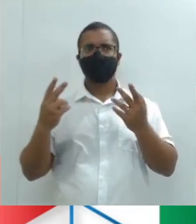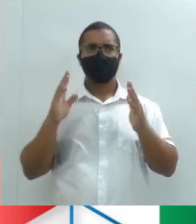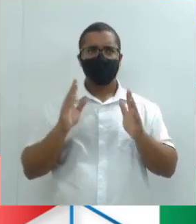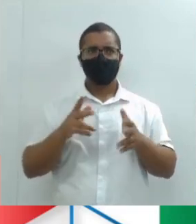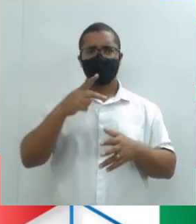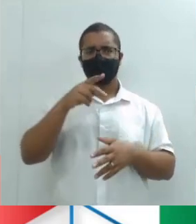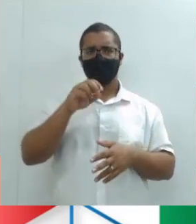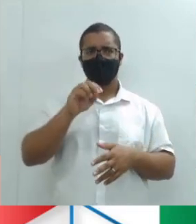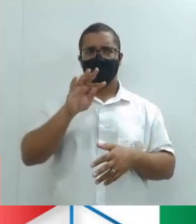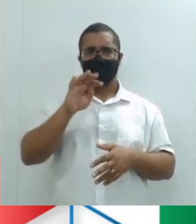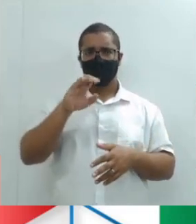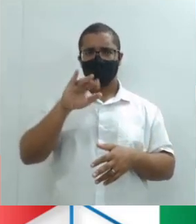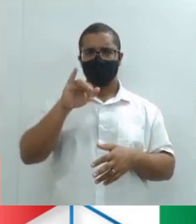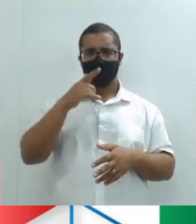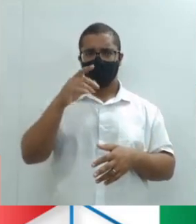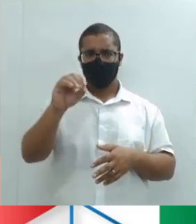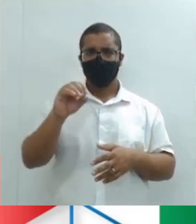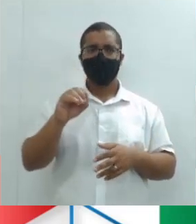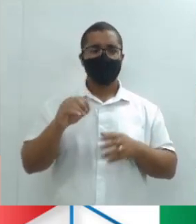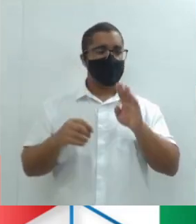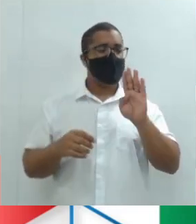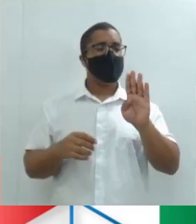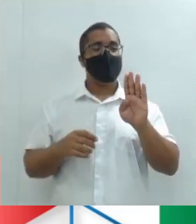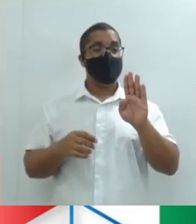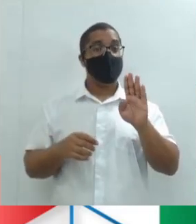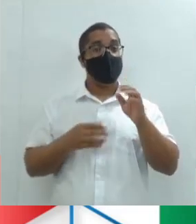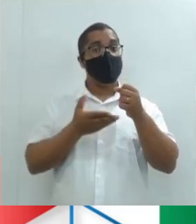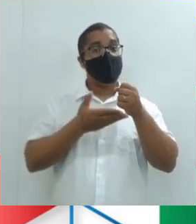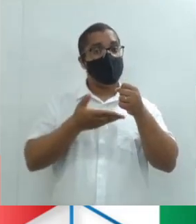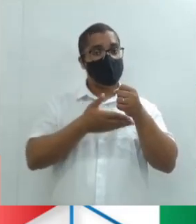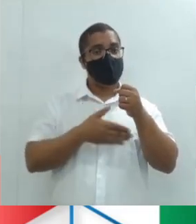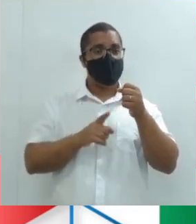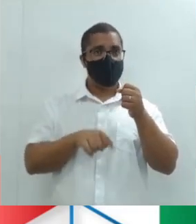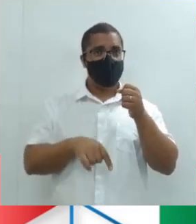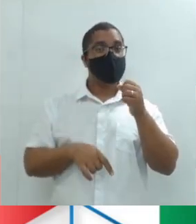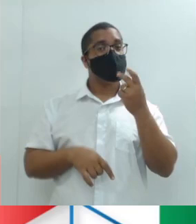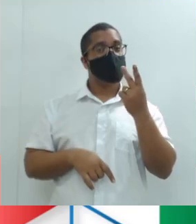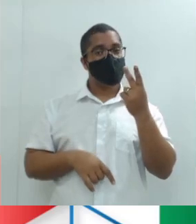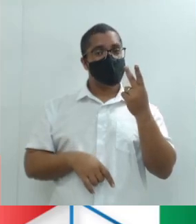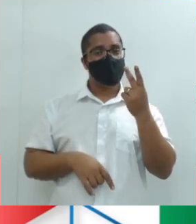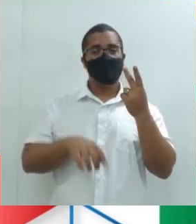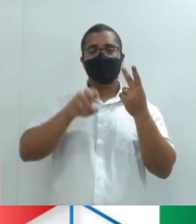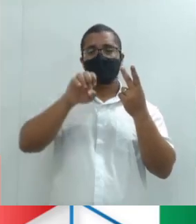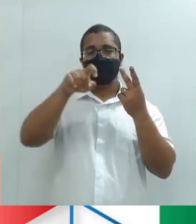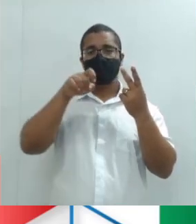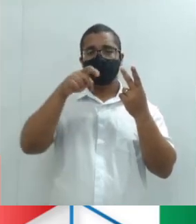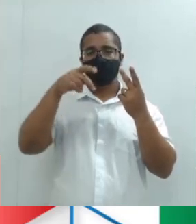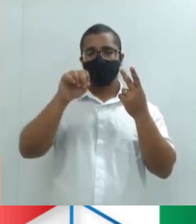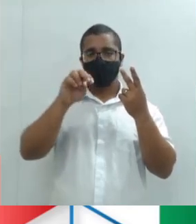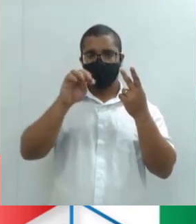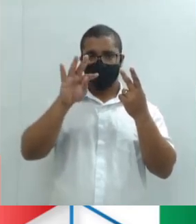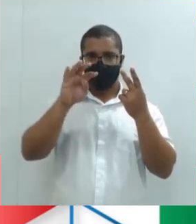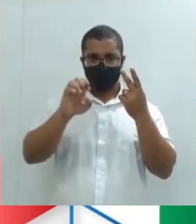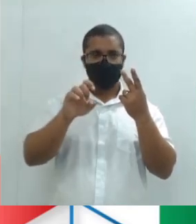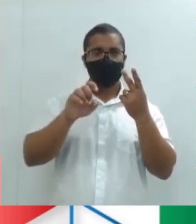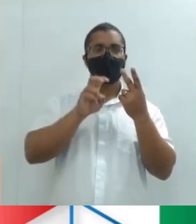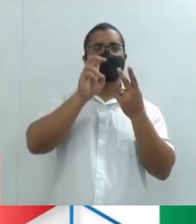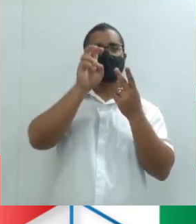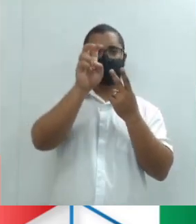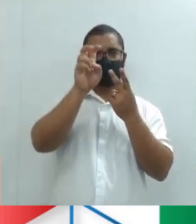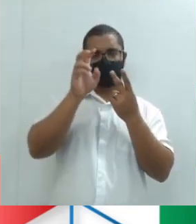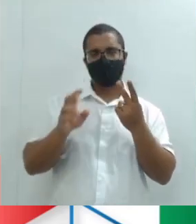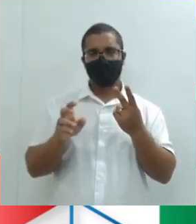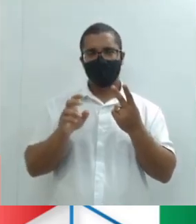viu, tá claro, né? Onde onde a base vai ser o 2 e o expoente vai ser o 5, só recapitulando para você não